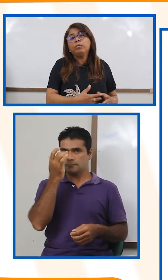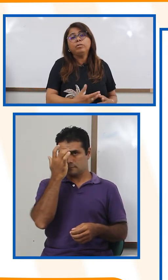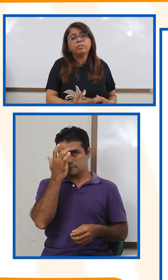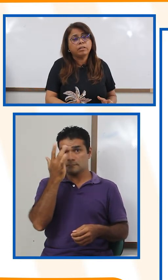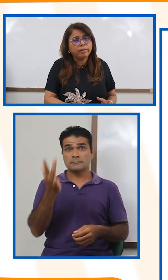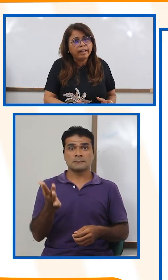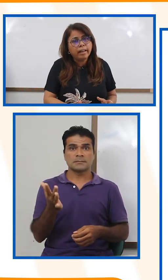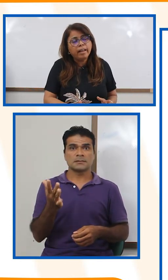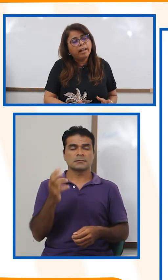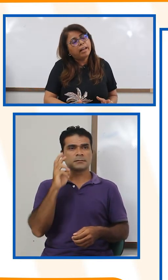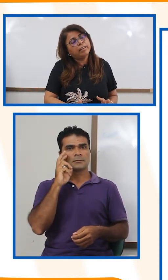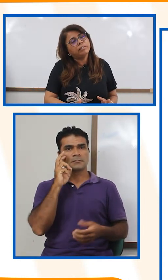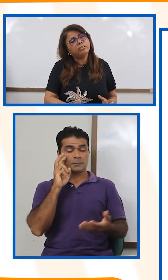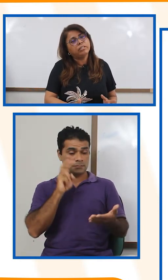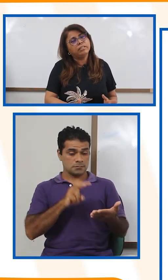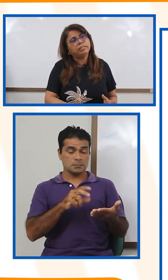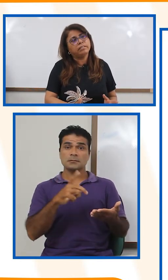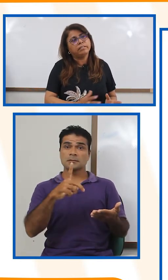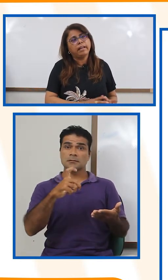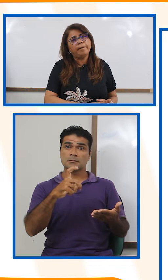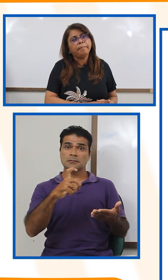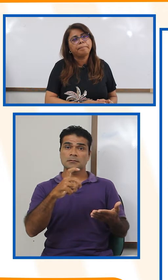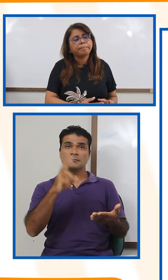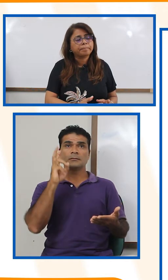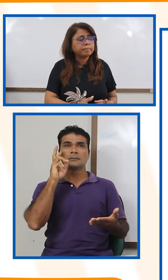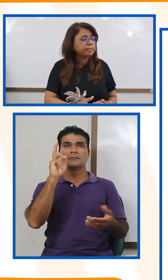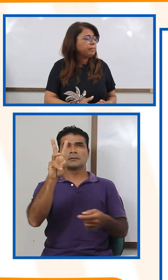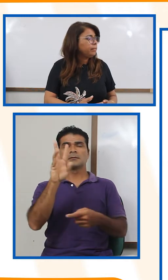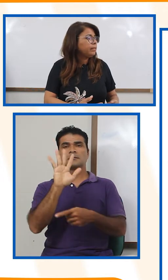fotos ilustram, né, as notícias, tá?